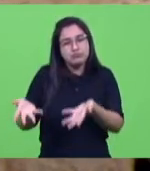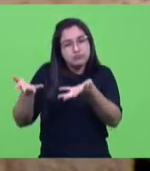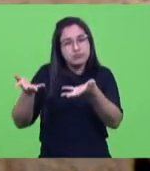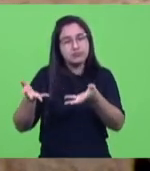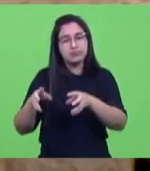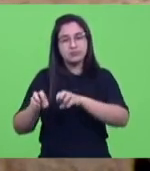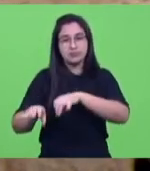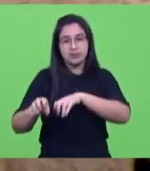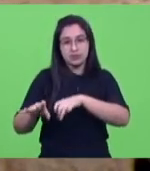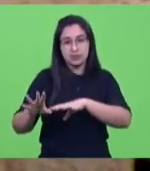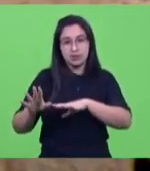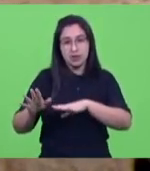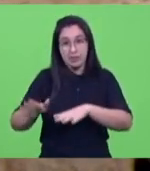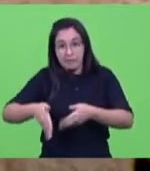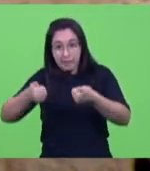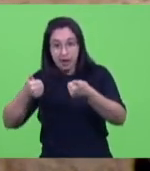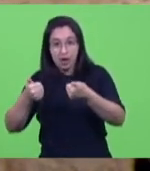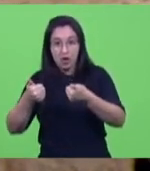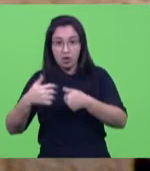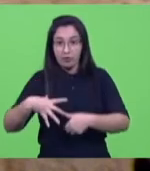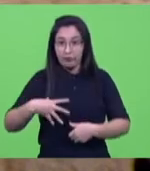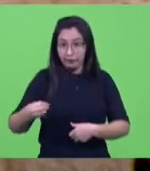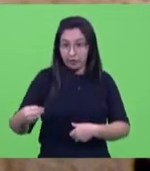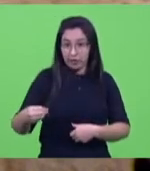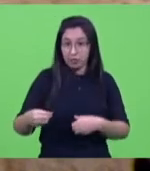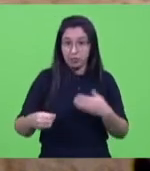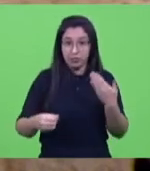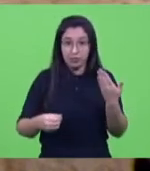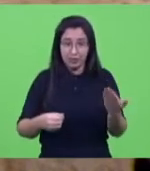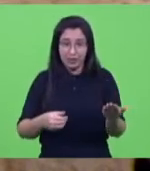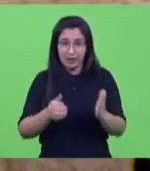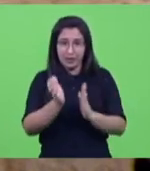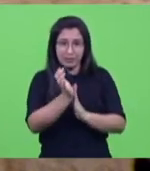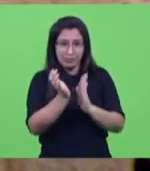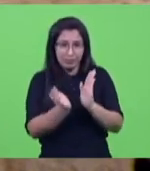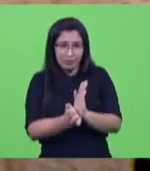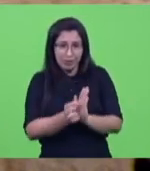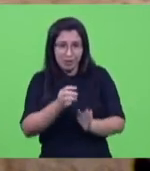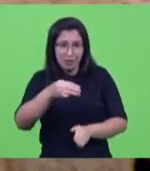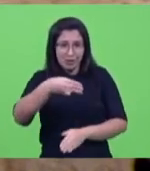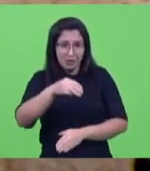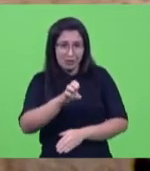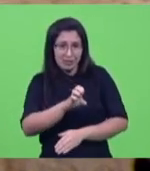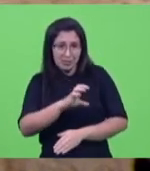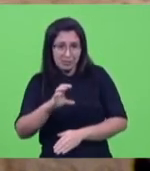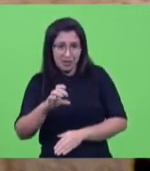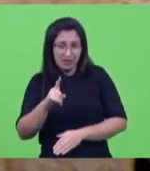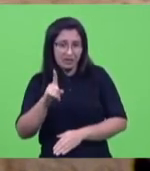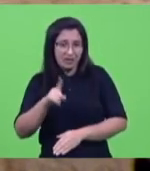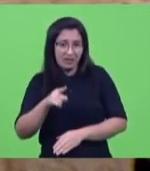educação adequada para os seus filhos do que um burocrata do MEC, onde a criança é só um número de matrícula.